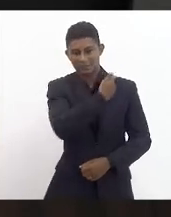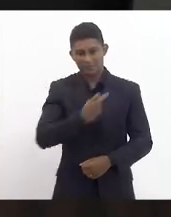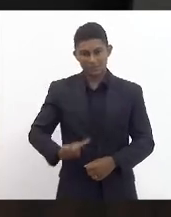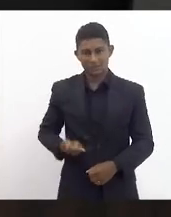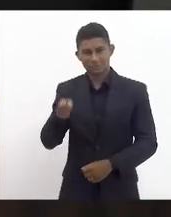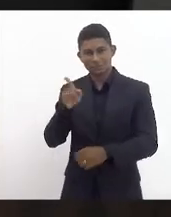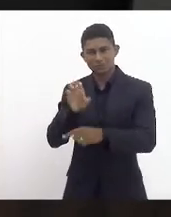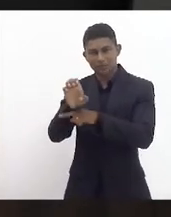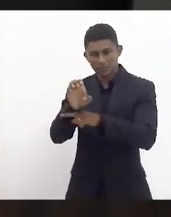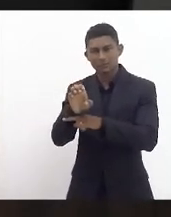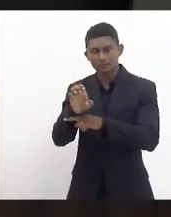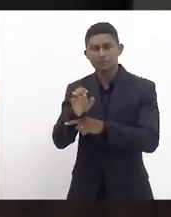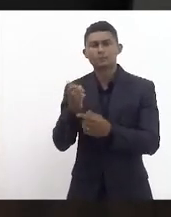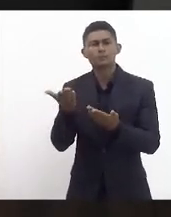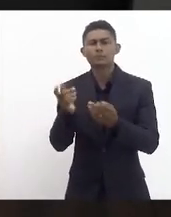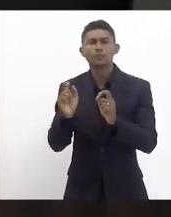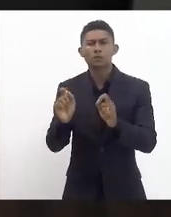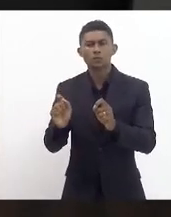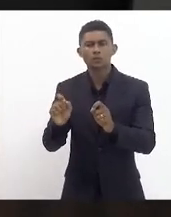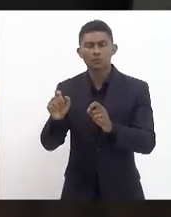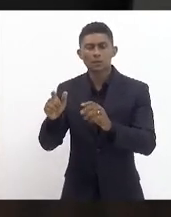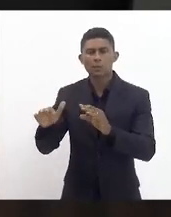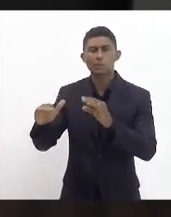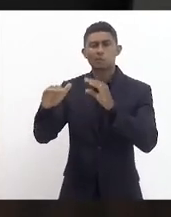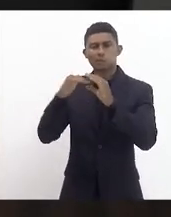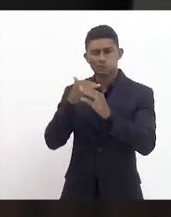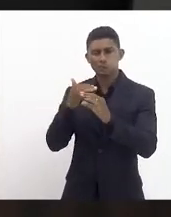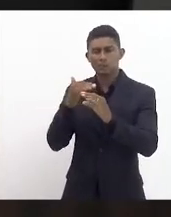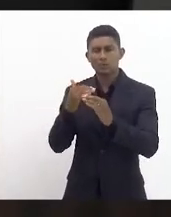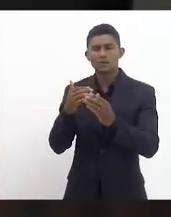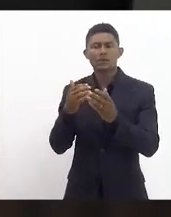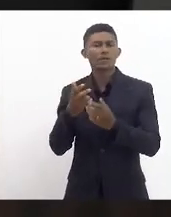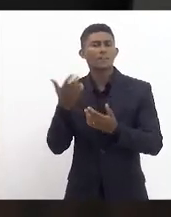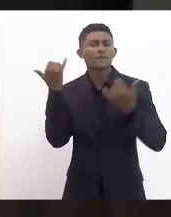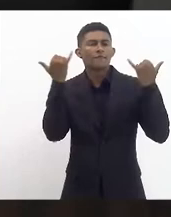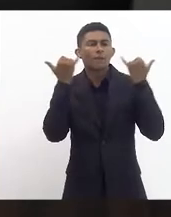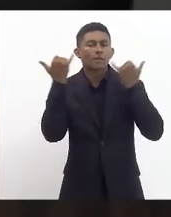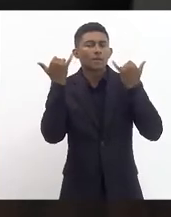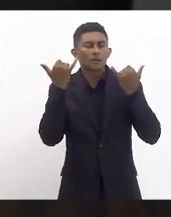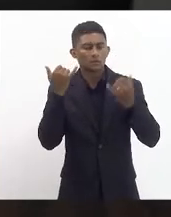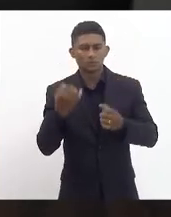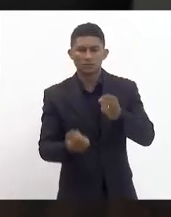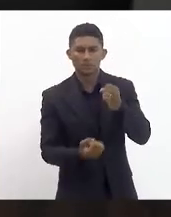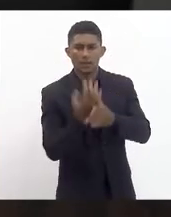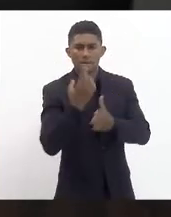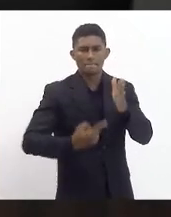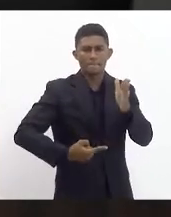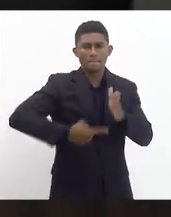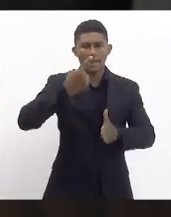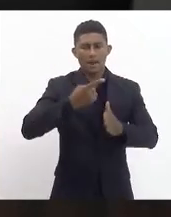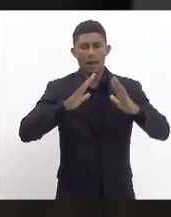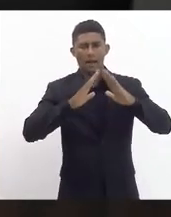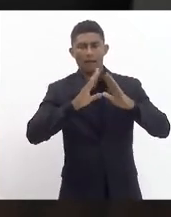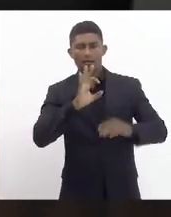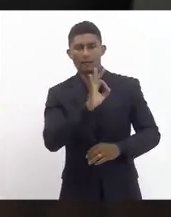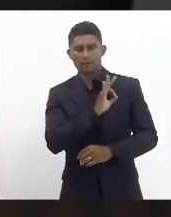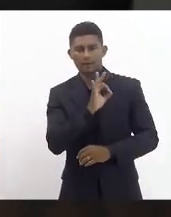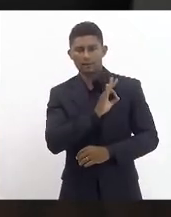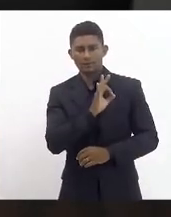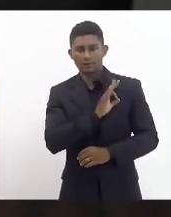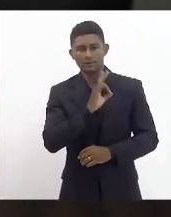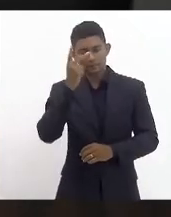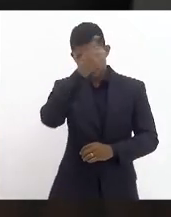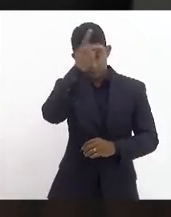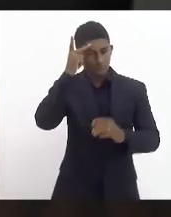Rio de Janeiro, Cláudio Castro, o envio de mensagens dispondo quanto à criação da primeira delegacia da pessoa